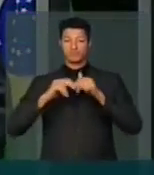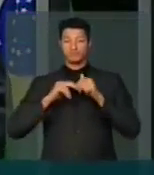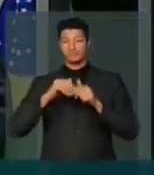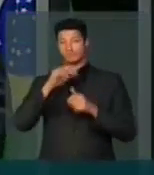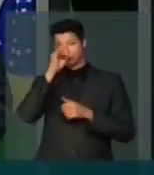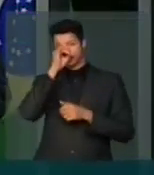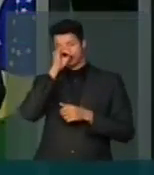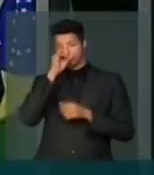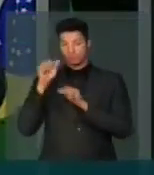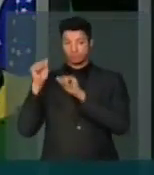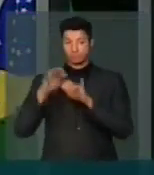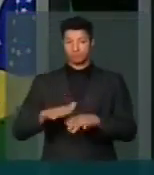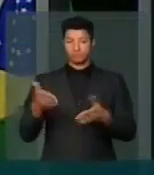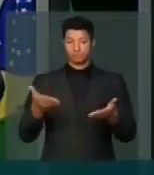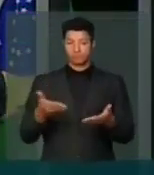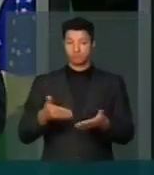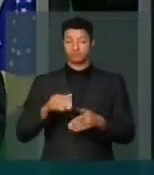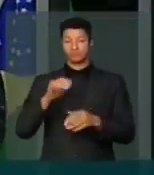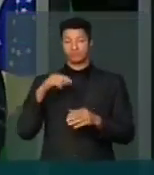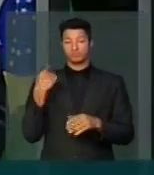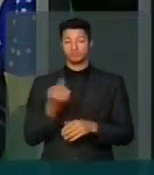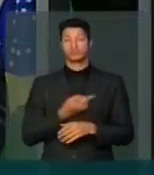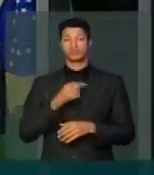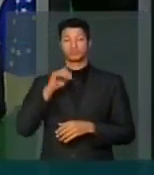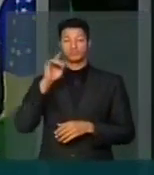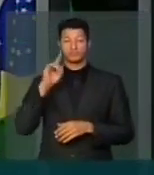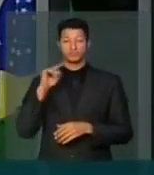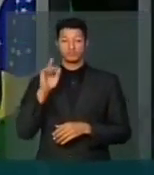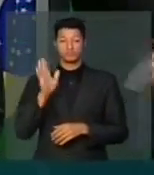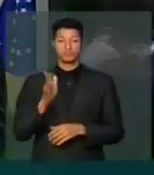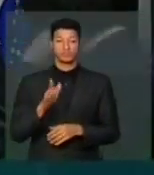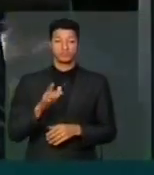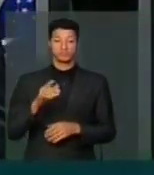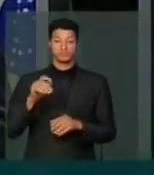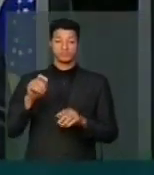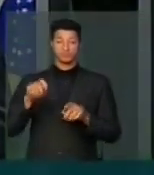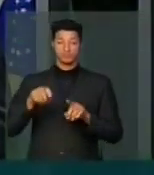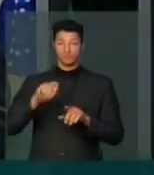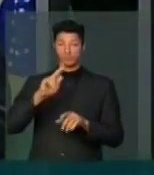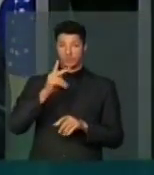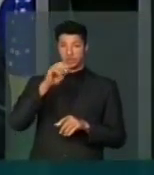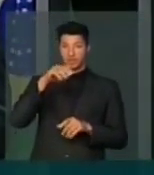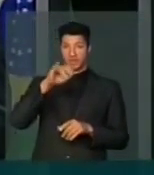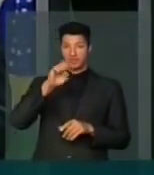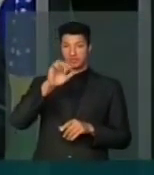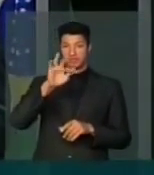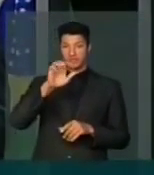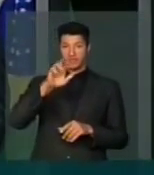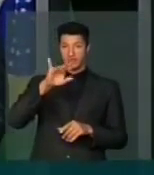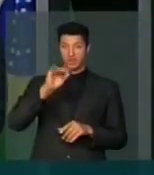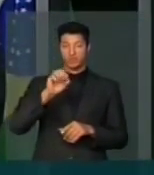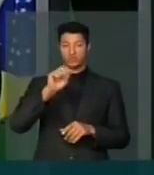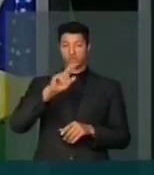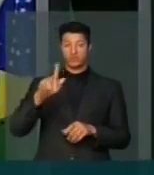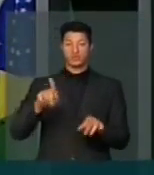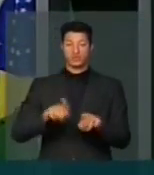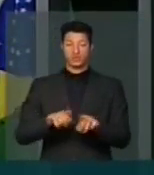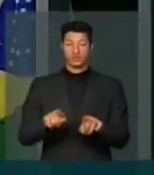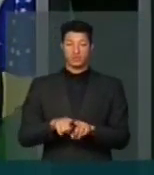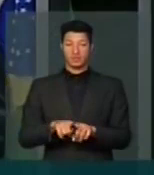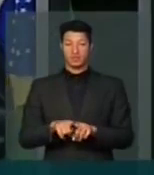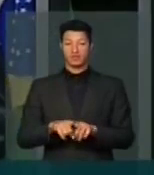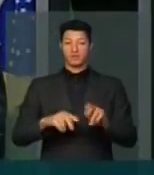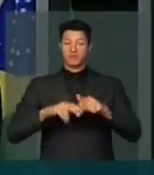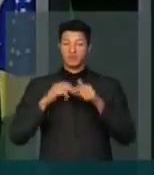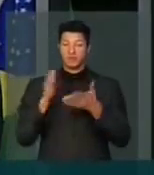aves migratórias, que agora no inverno norte-americano vêm para o hemisfério sul, e também